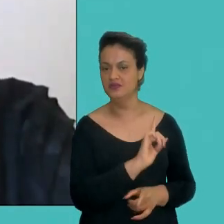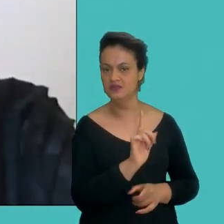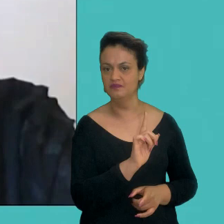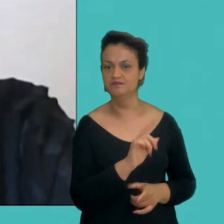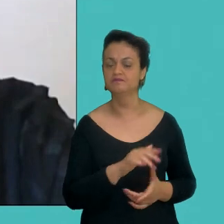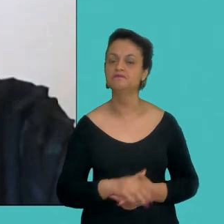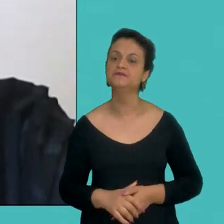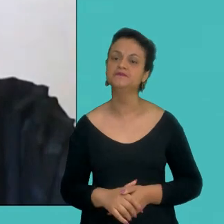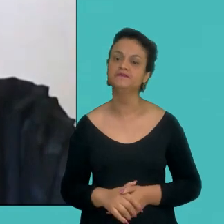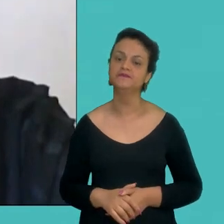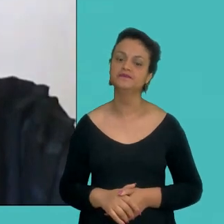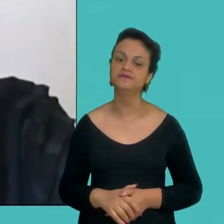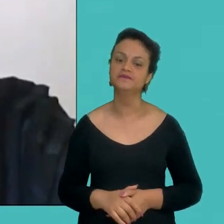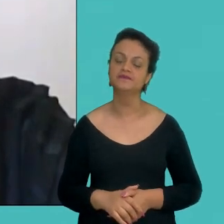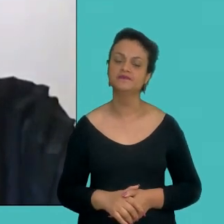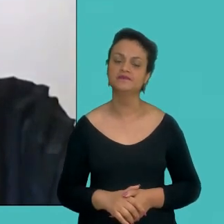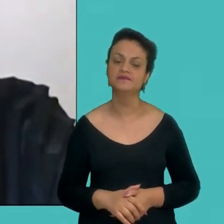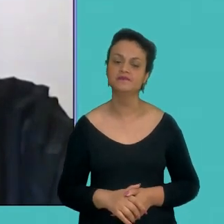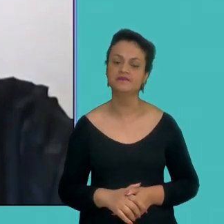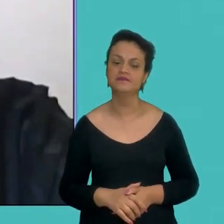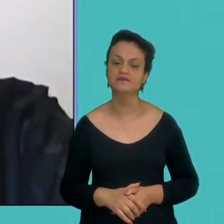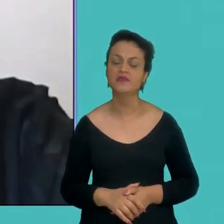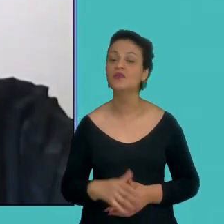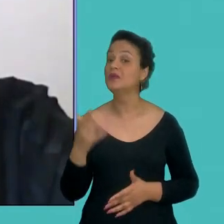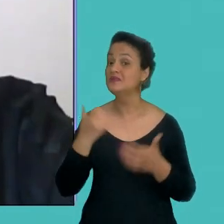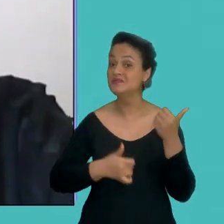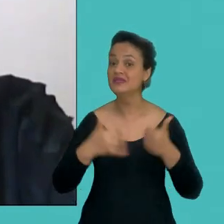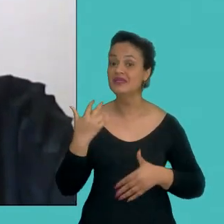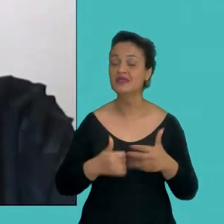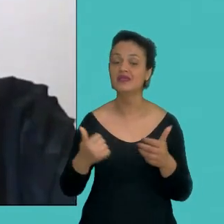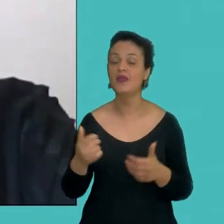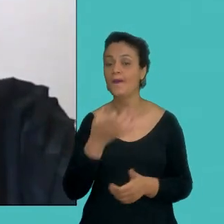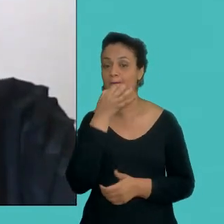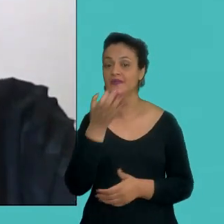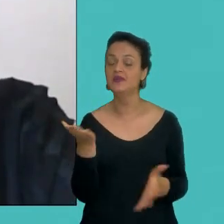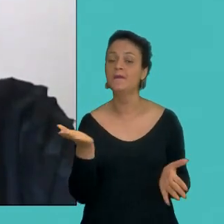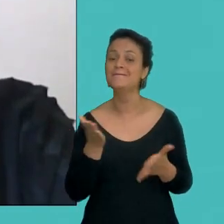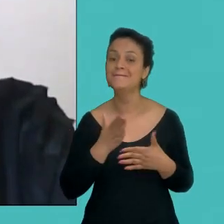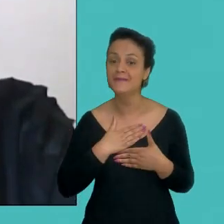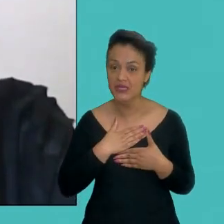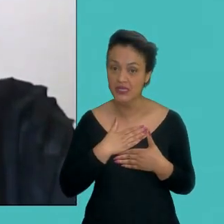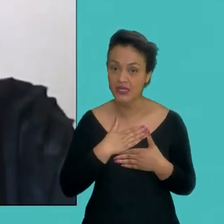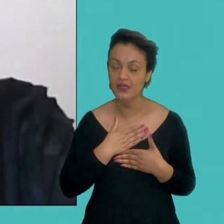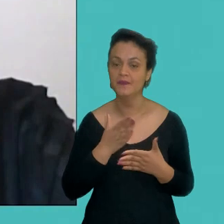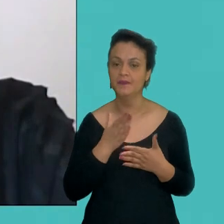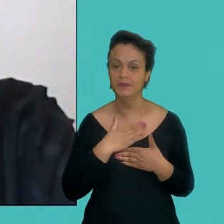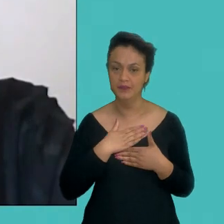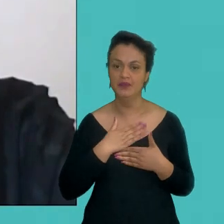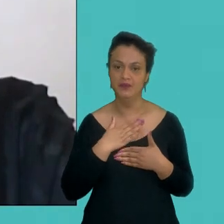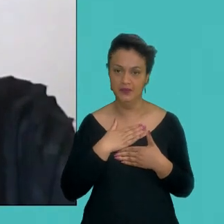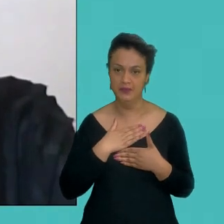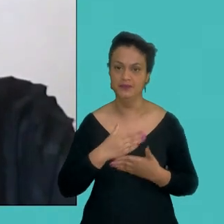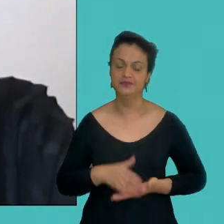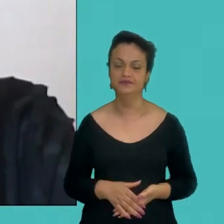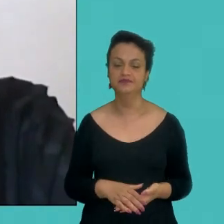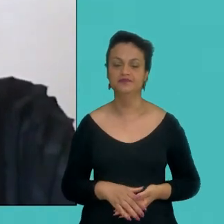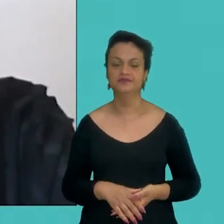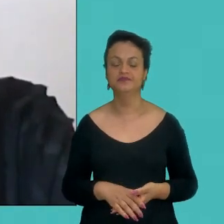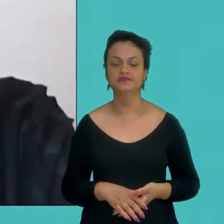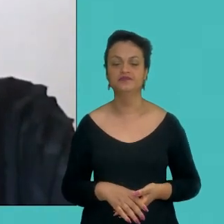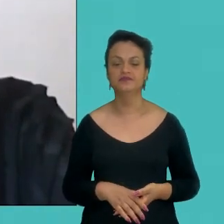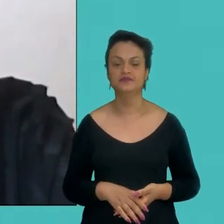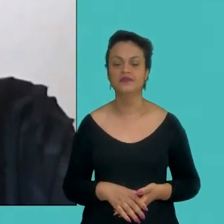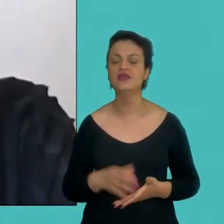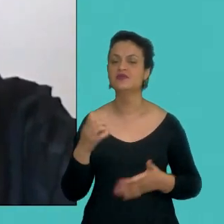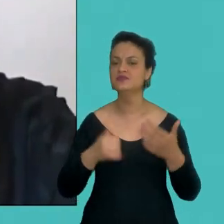mim. Por favor, me preservem nesse sentido. O que eu disse aqui é absolutamente pessoal. Deixa eu ir para a